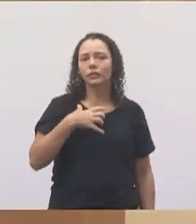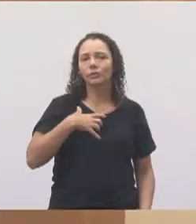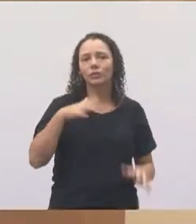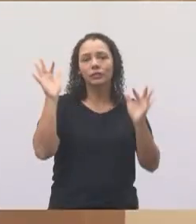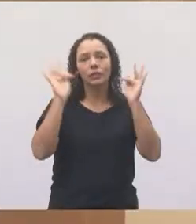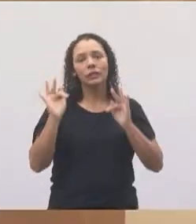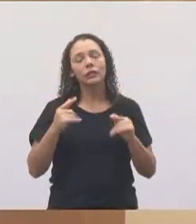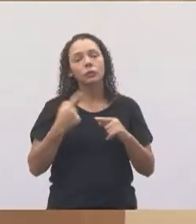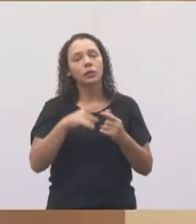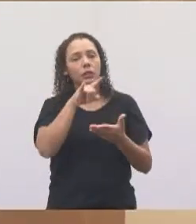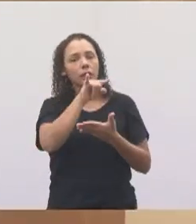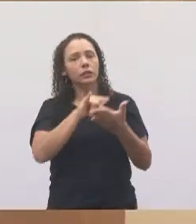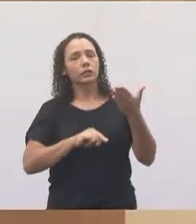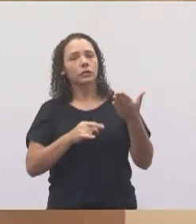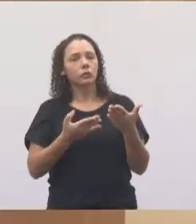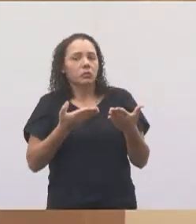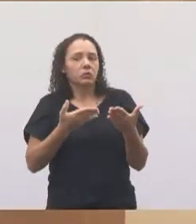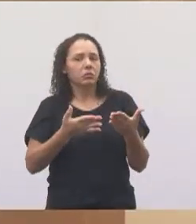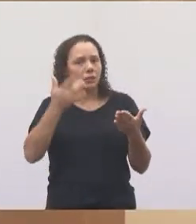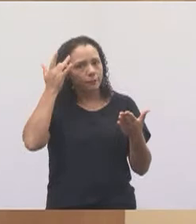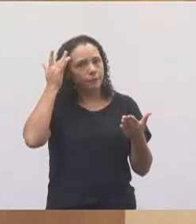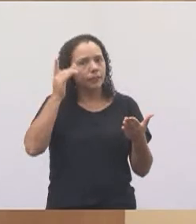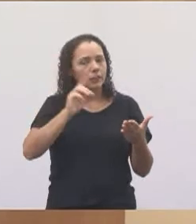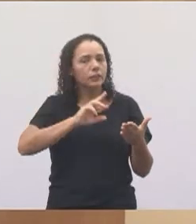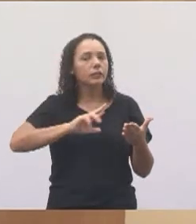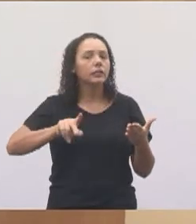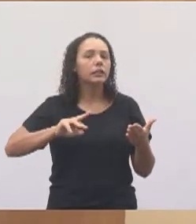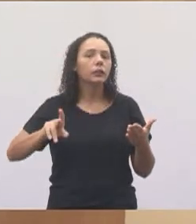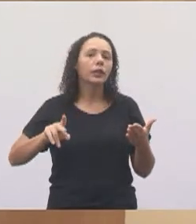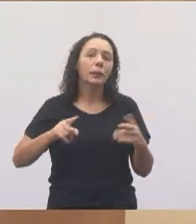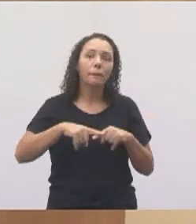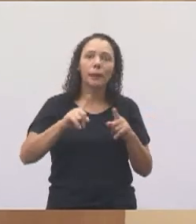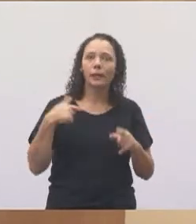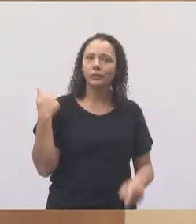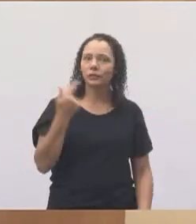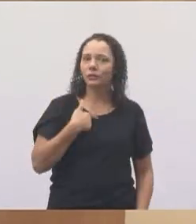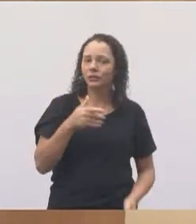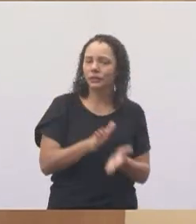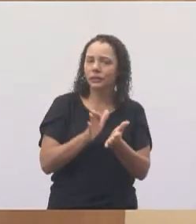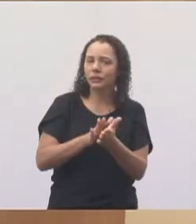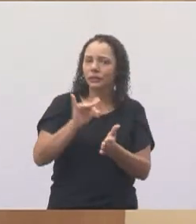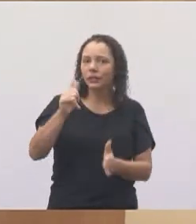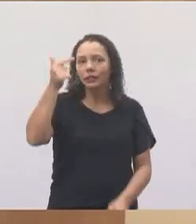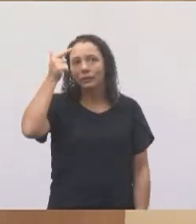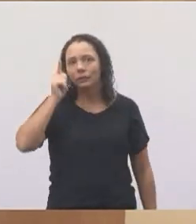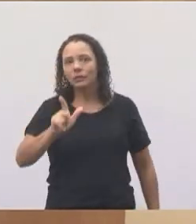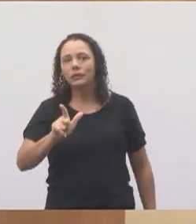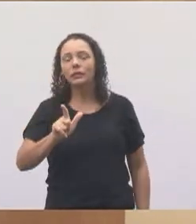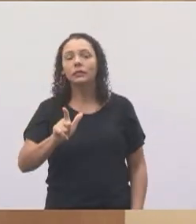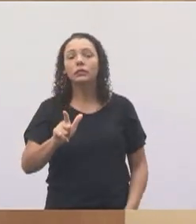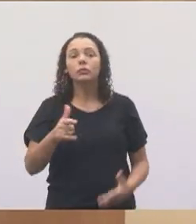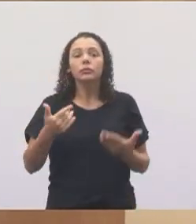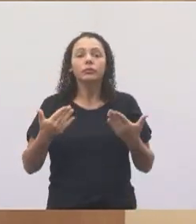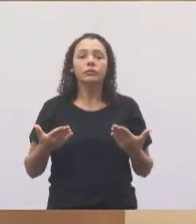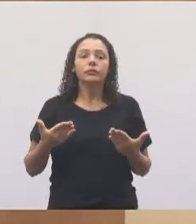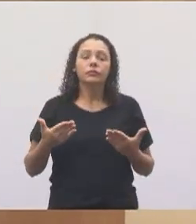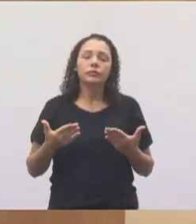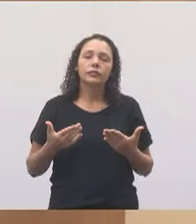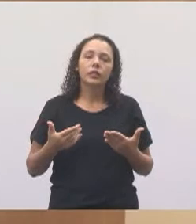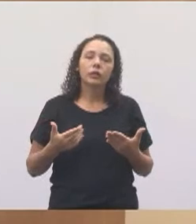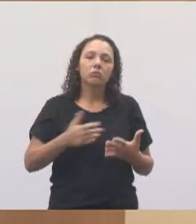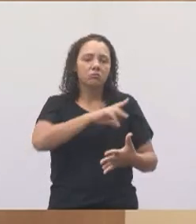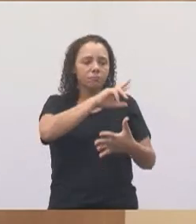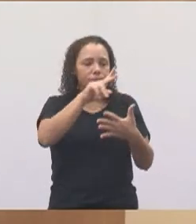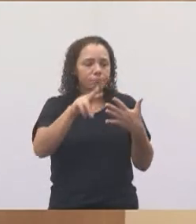como o Hernani mesmo colocou, não é fácil. E isso Jacareí já alcançou. Então, dentre tantas outras situações que